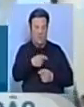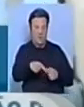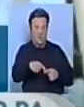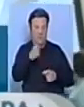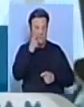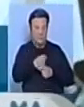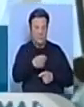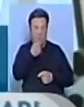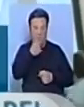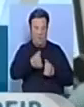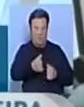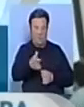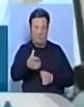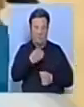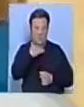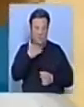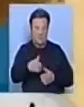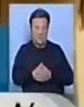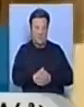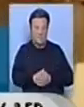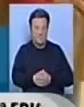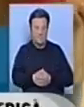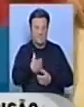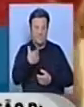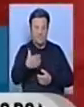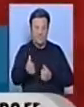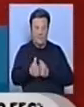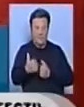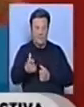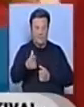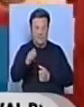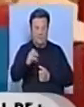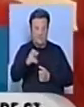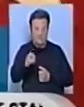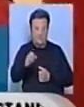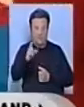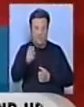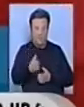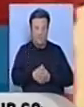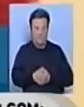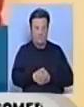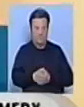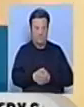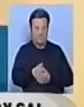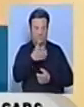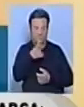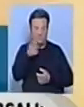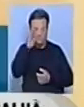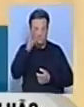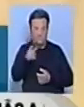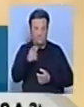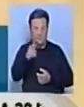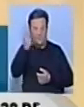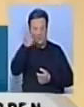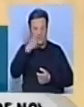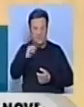protegida, meter os pés dentro de água, é muito engraçado. Eu tenho agora aqui a Sara. Olá, Sara. E conta-me, tu sabes a lenda